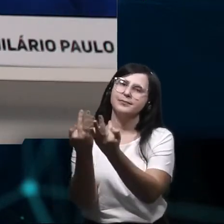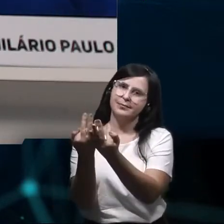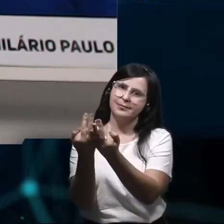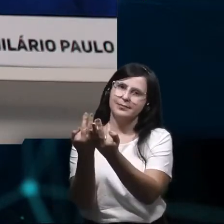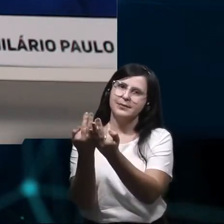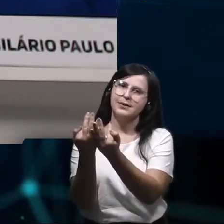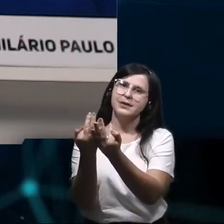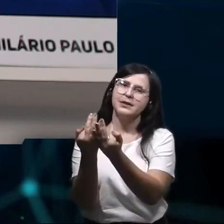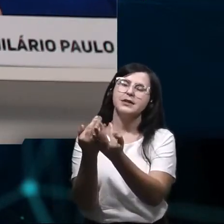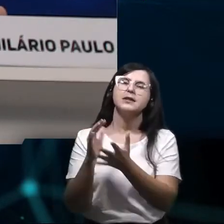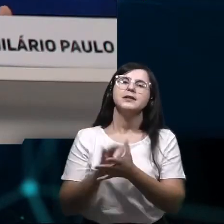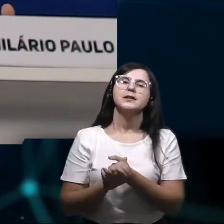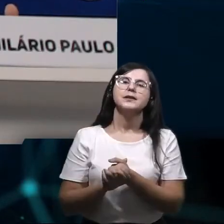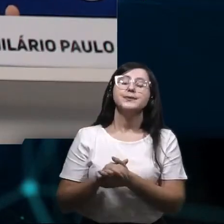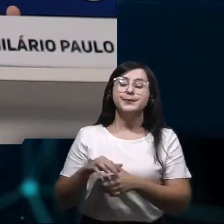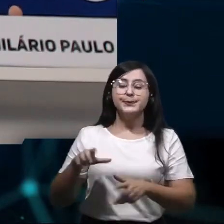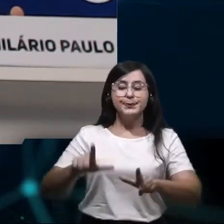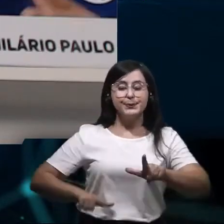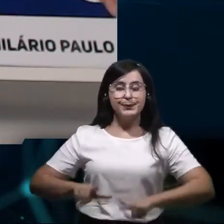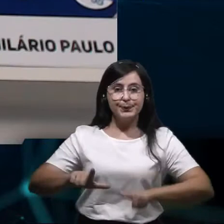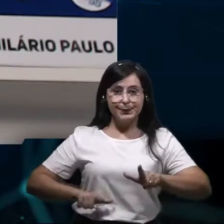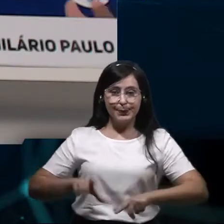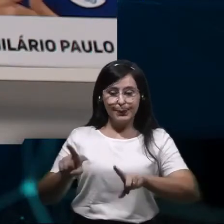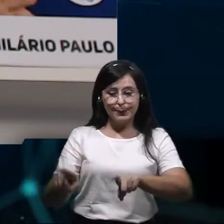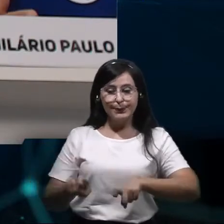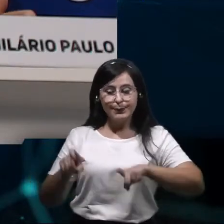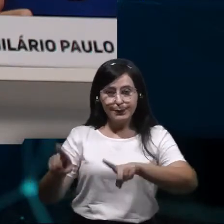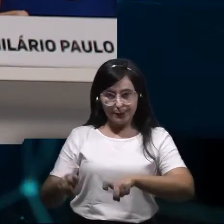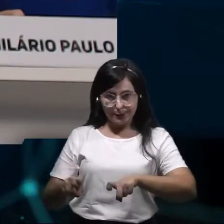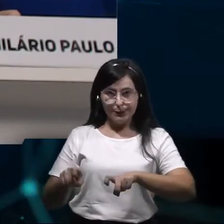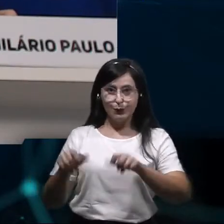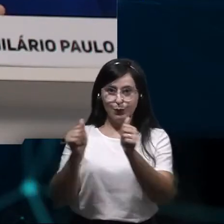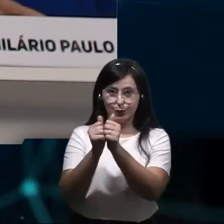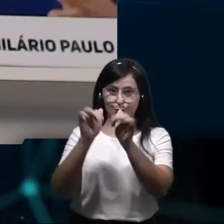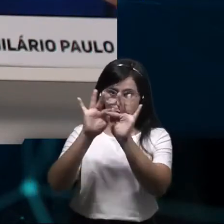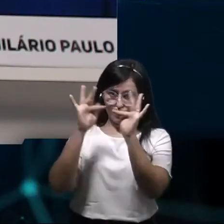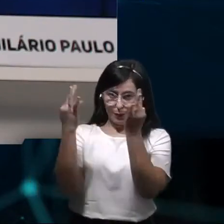minha gestão, nós equipamos